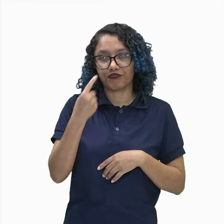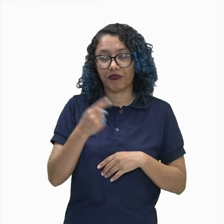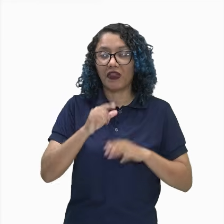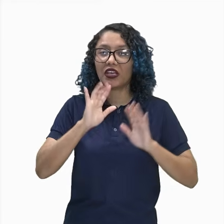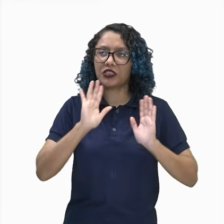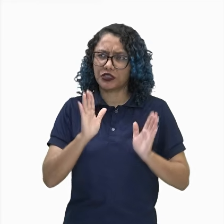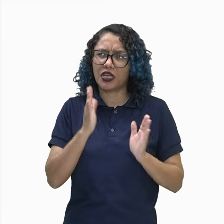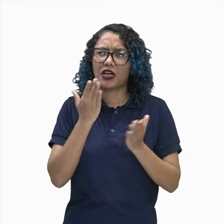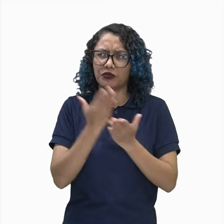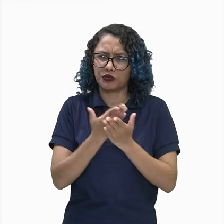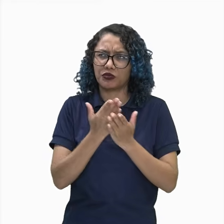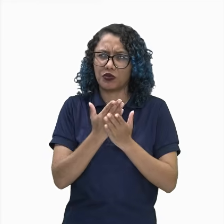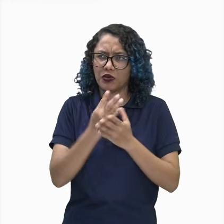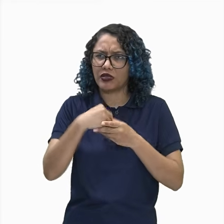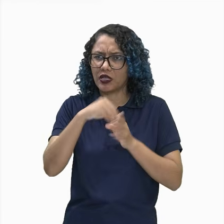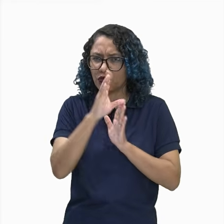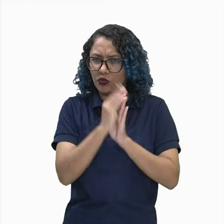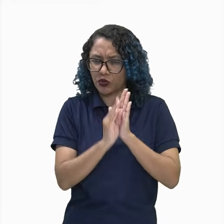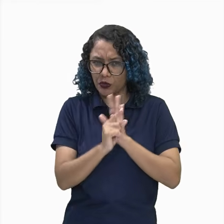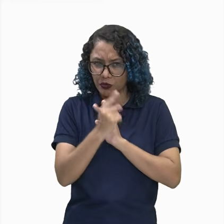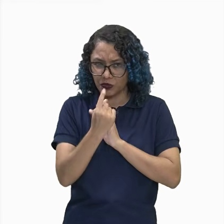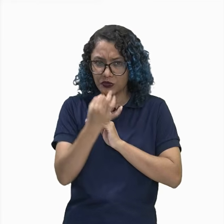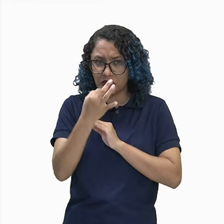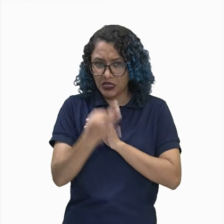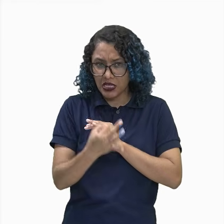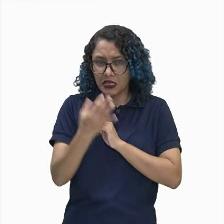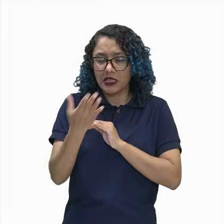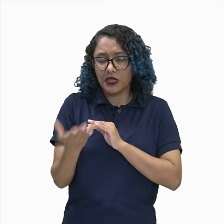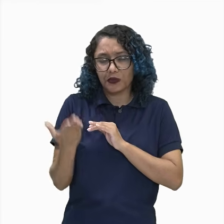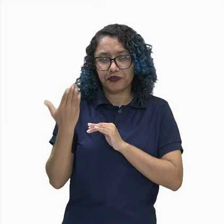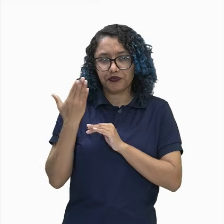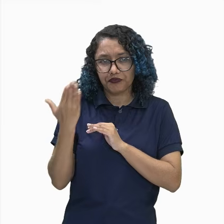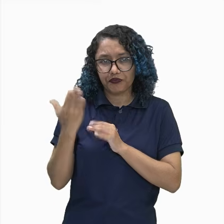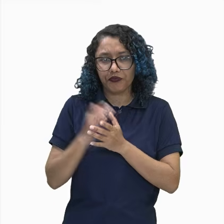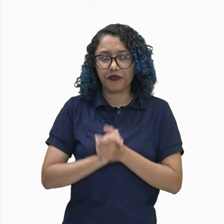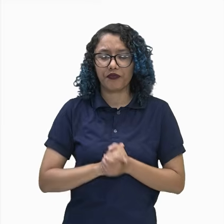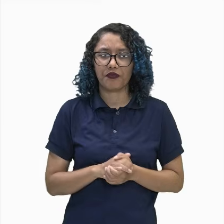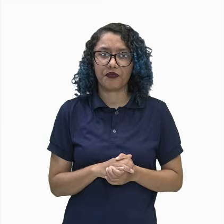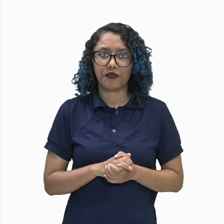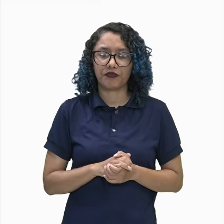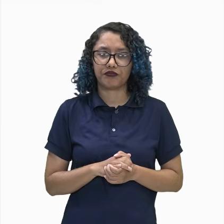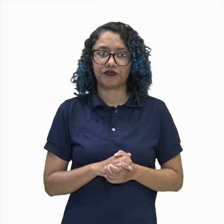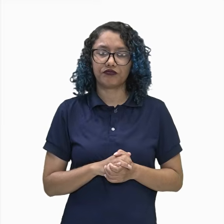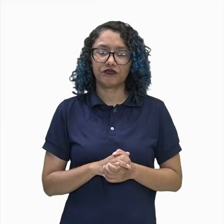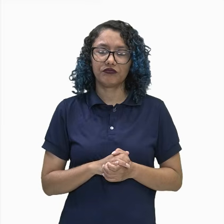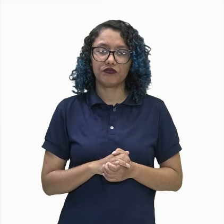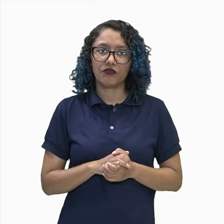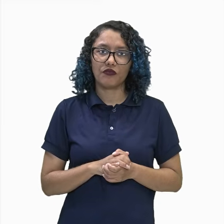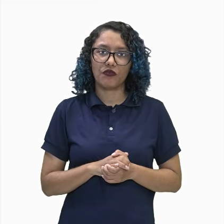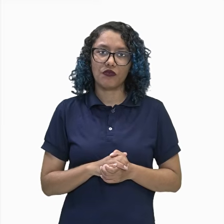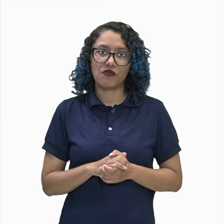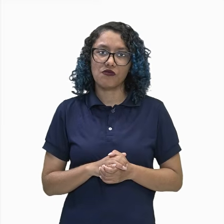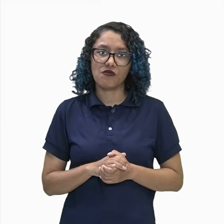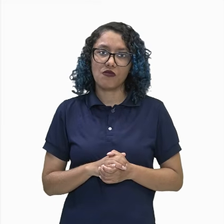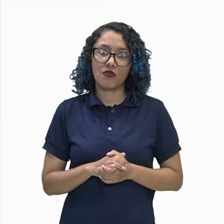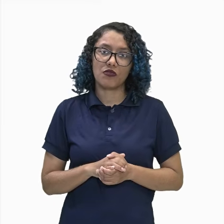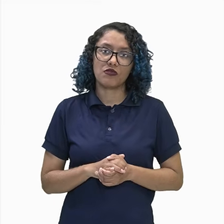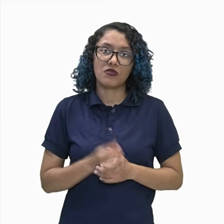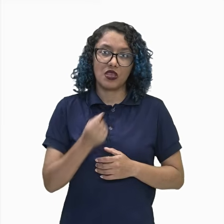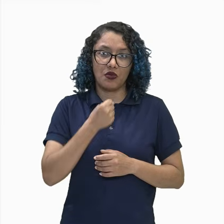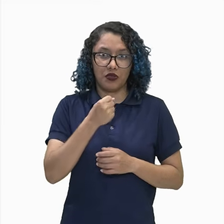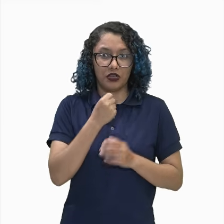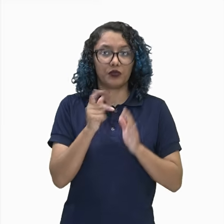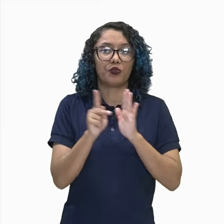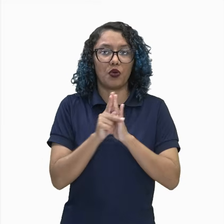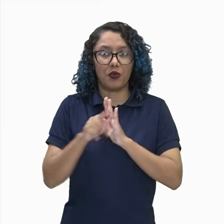primeira unidade, correto? E a reportagem é este gênero textual que pertence ao campo